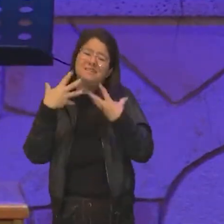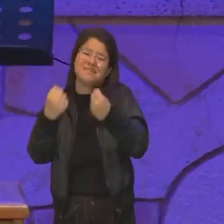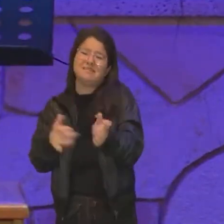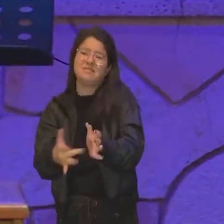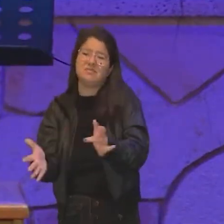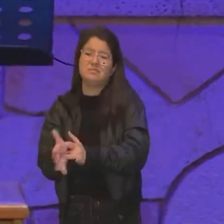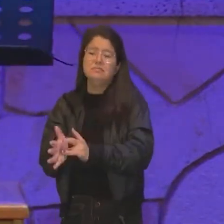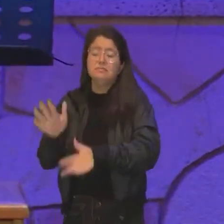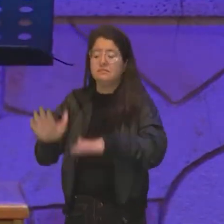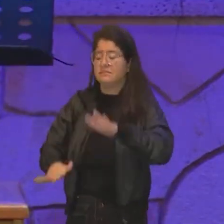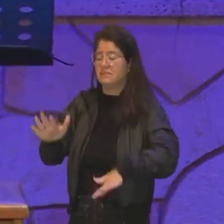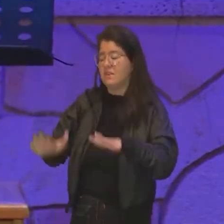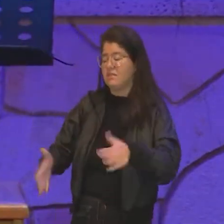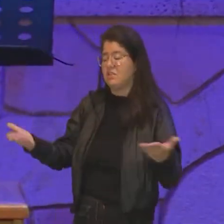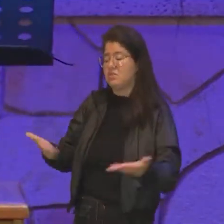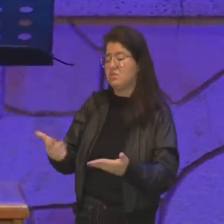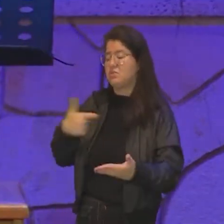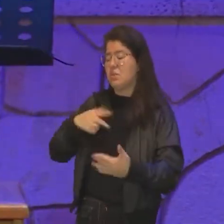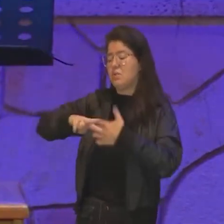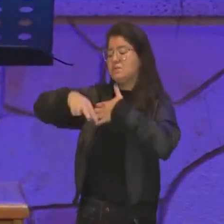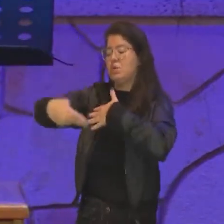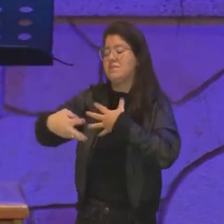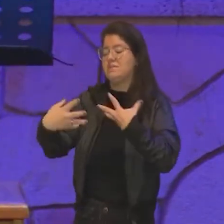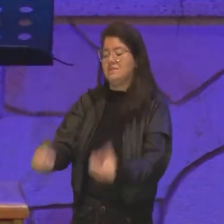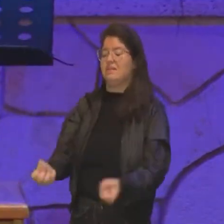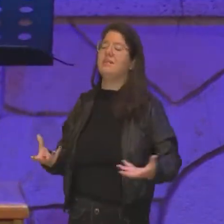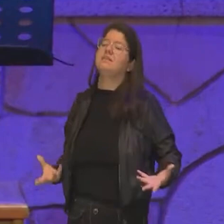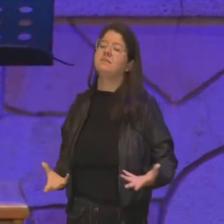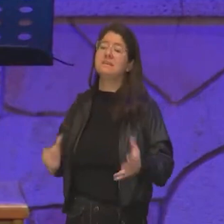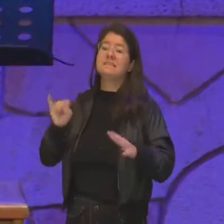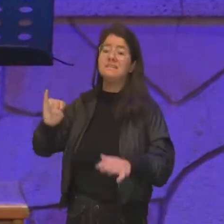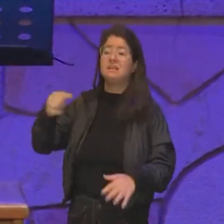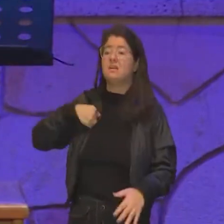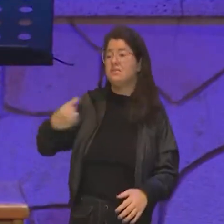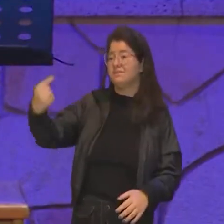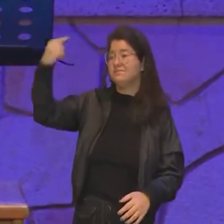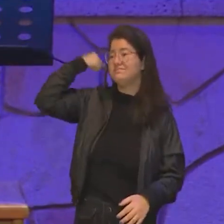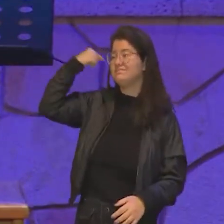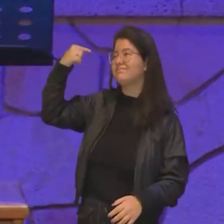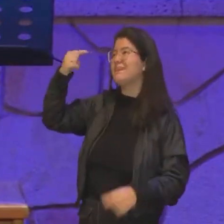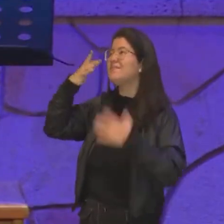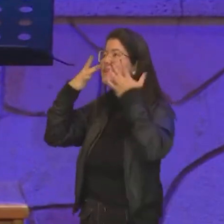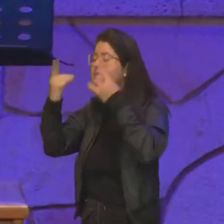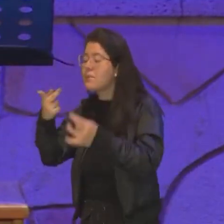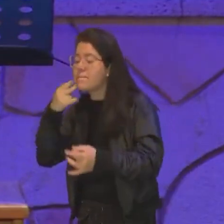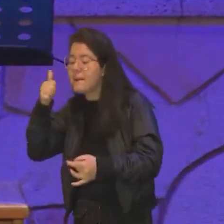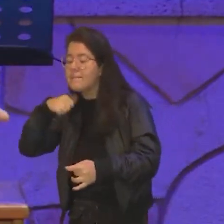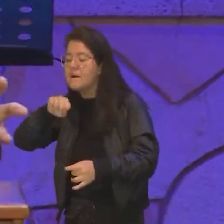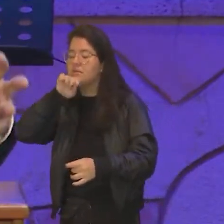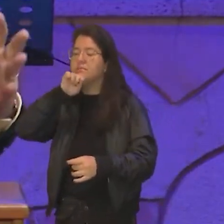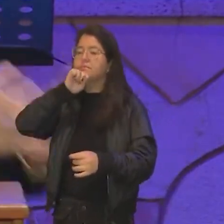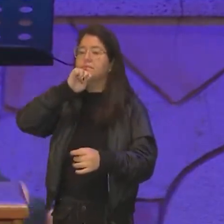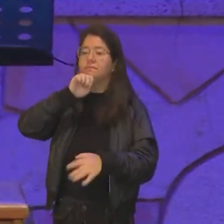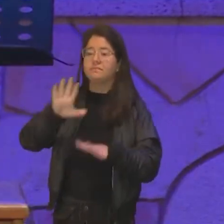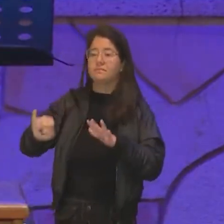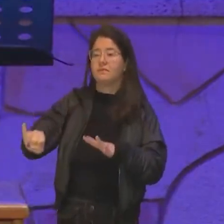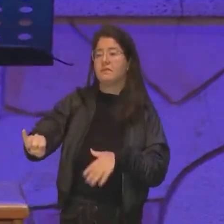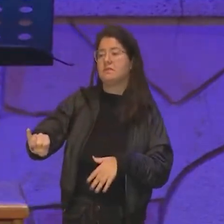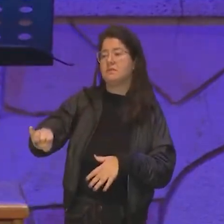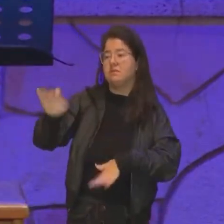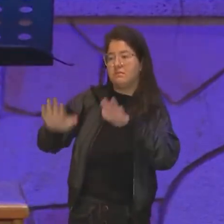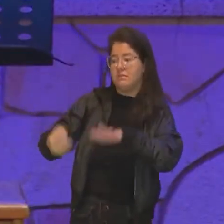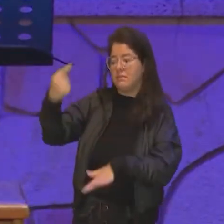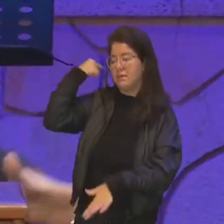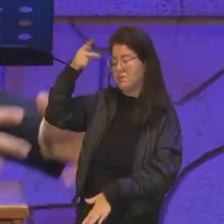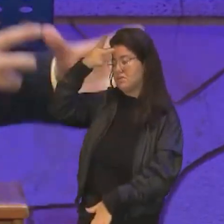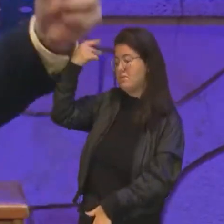colhendo os frutos desta rebeldia. Ah, se eu tivesse ouvido os meus pais. Ah, se alguém tivesse falado